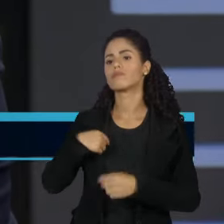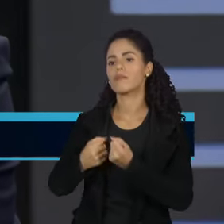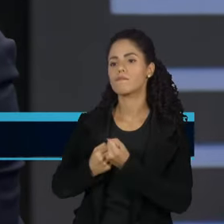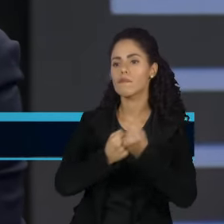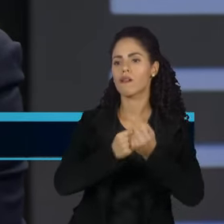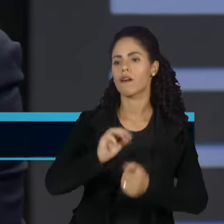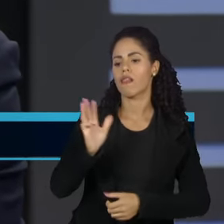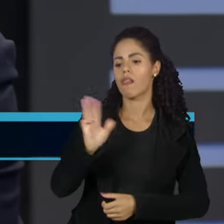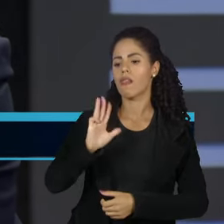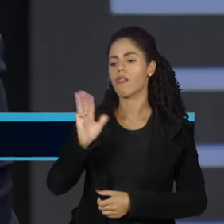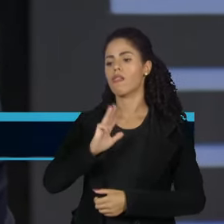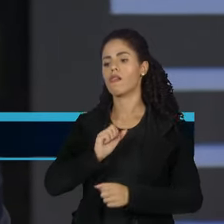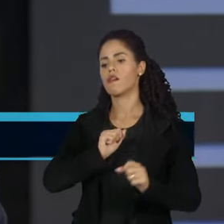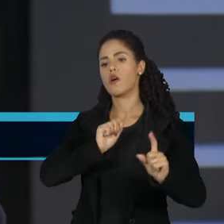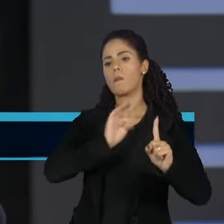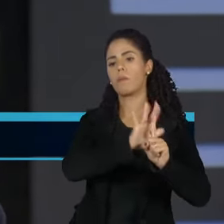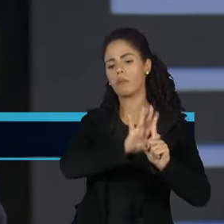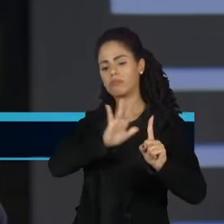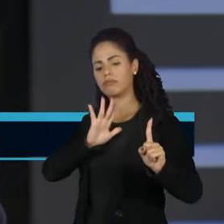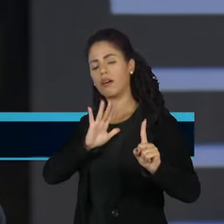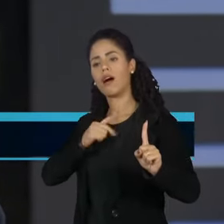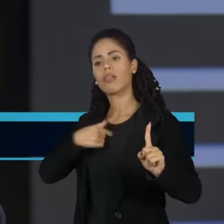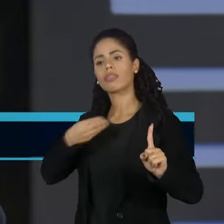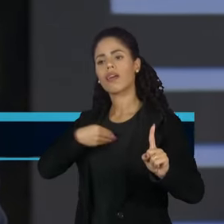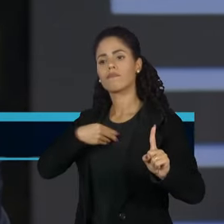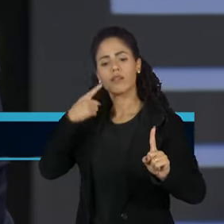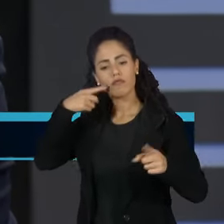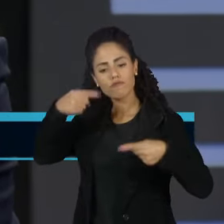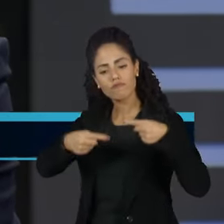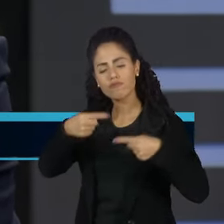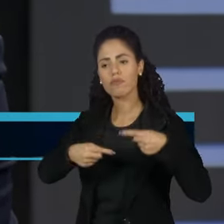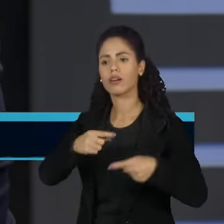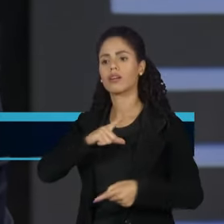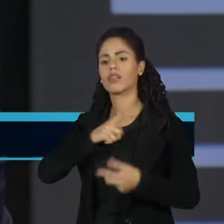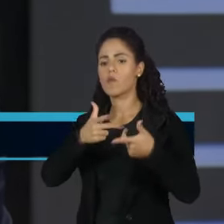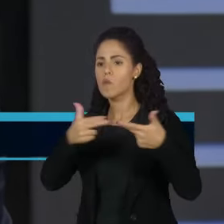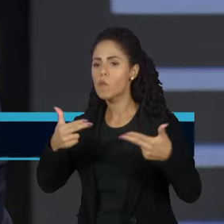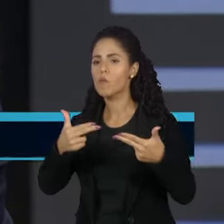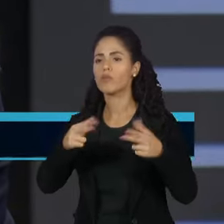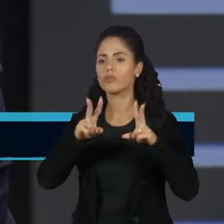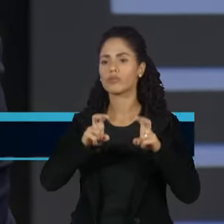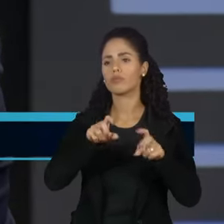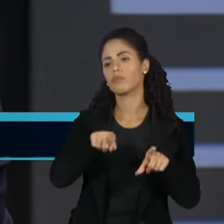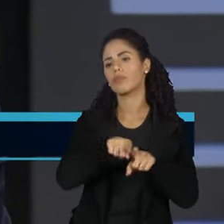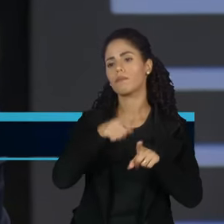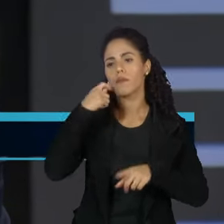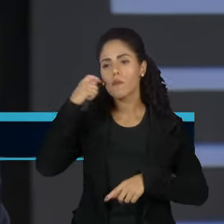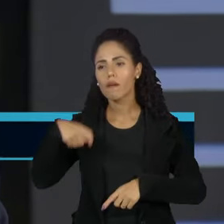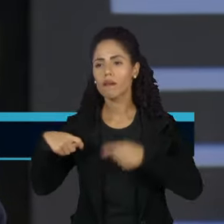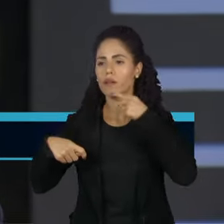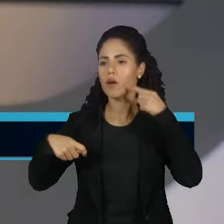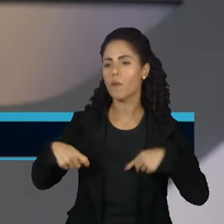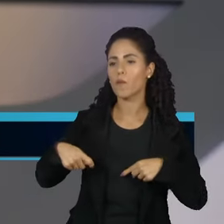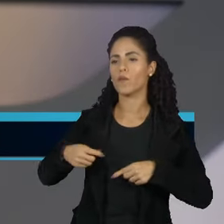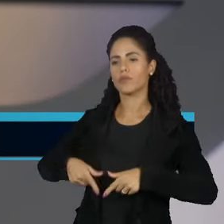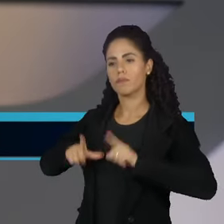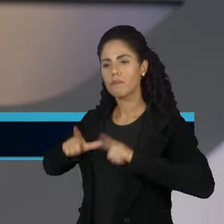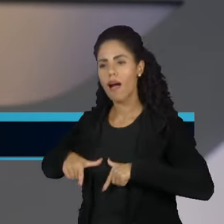à questão da Venezuela, em outras posições políticas que ele tem tido relativamente à Ucrânia, que mesmo em relação ao